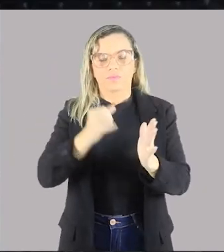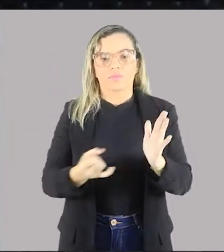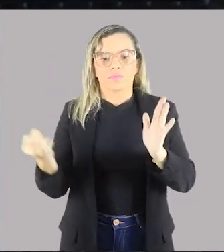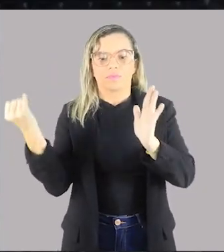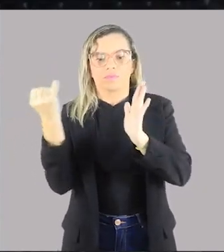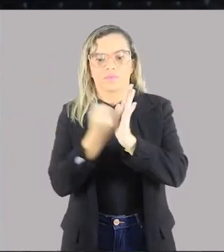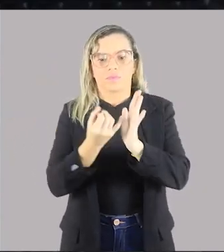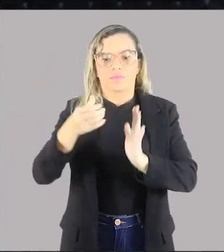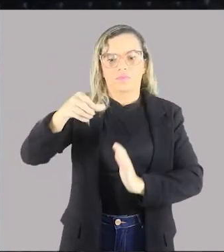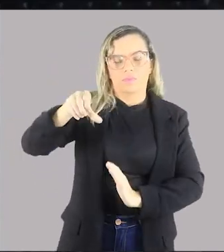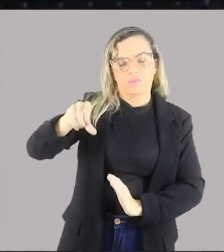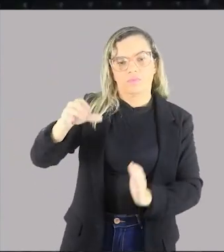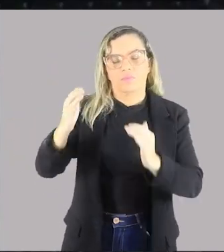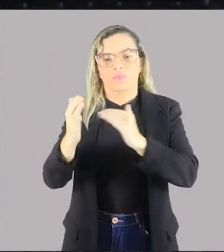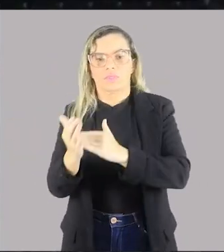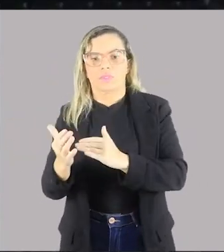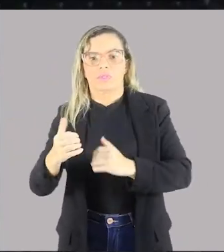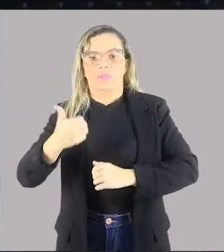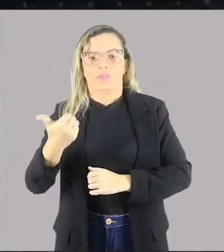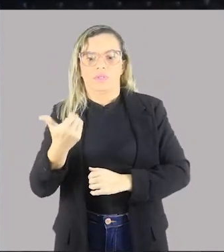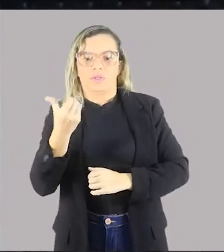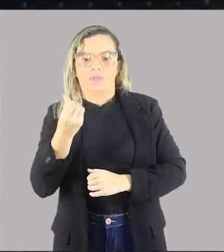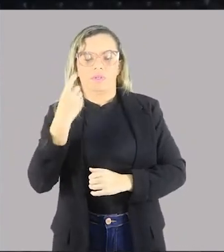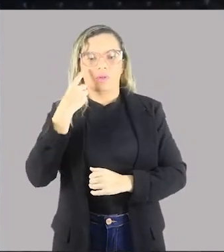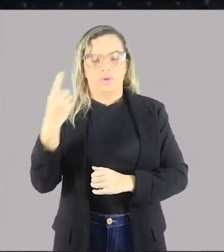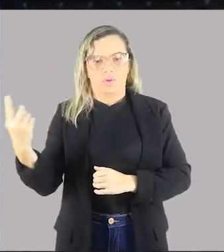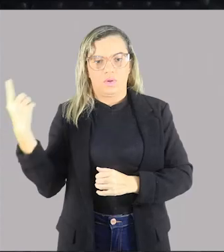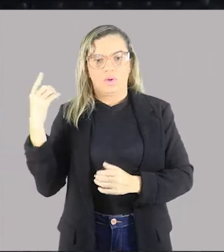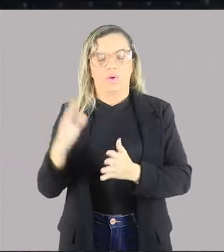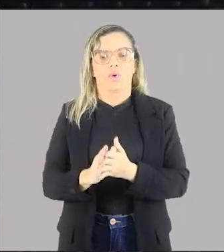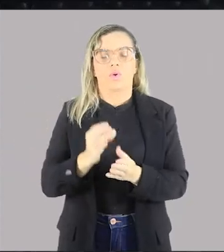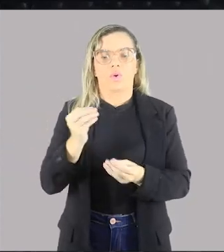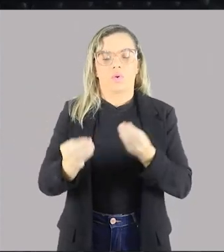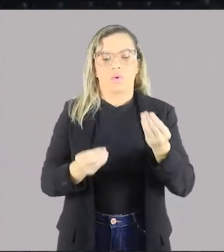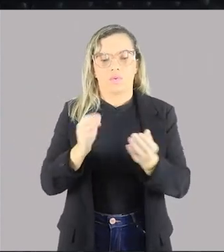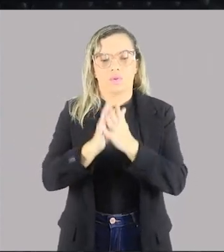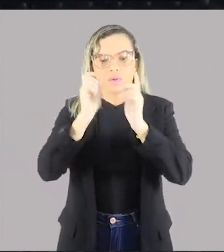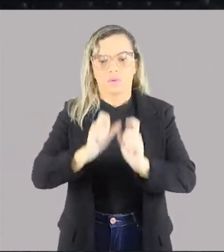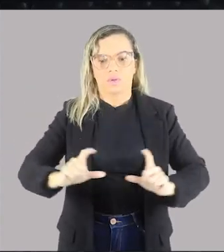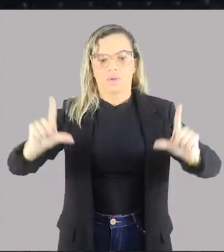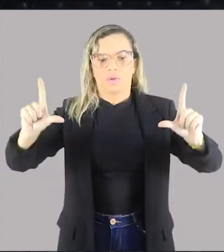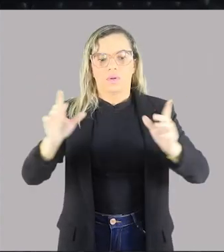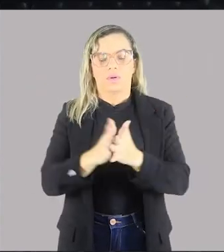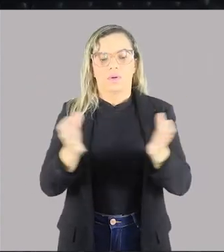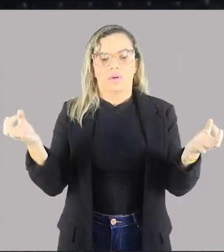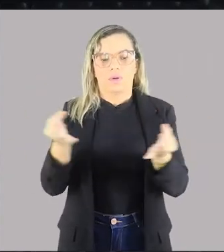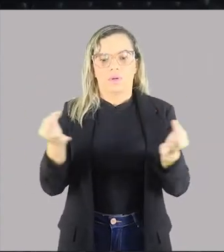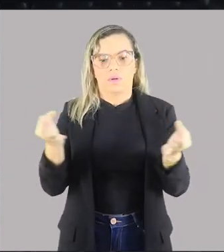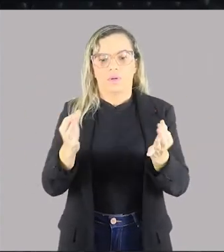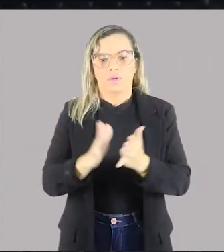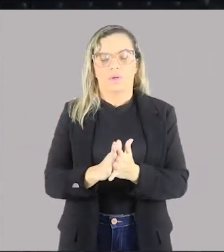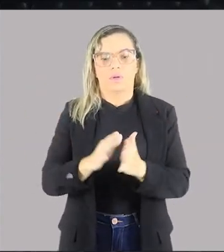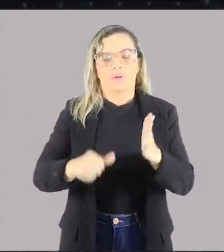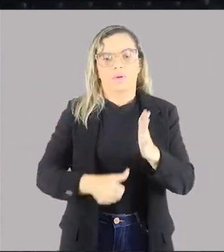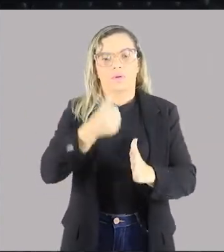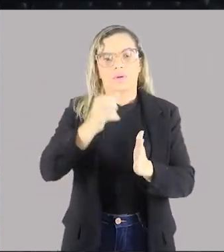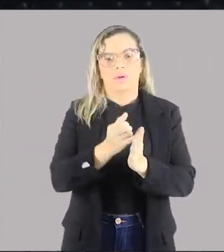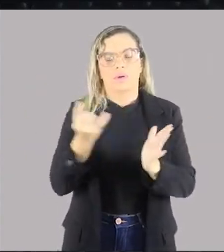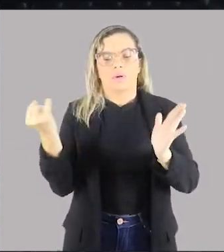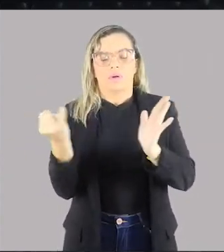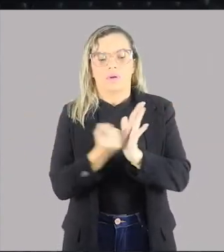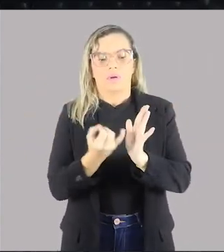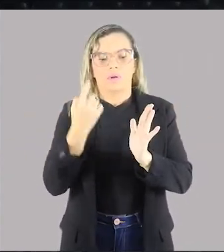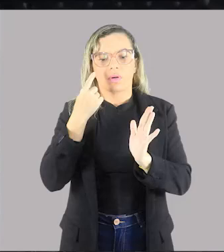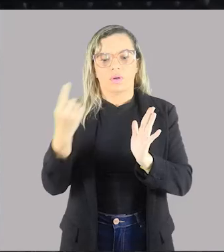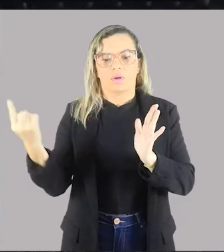incisos 9 até o inciso 16, como a gente pode observar na tela, perfeito? Então, no primeiro desses incisos, nós vamos observar